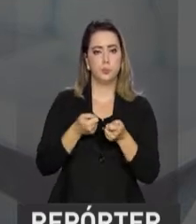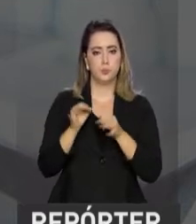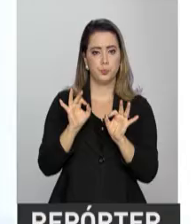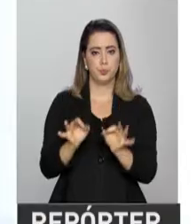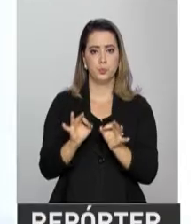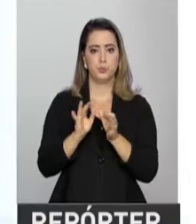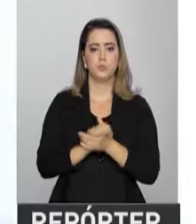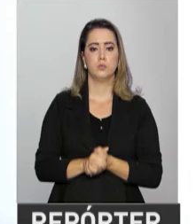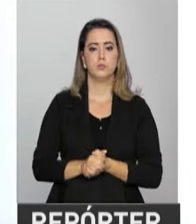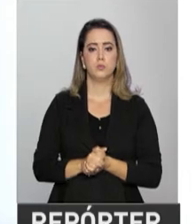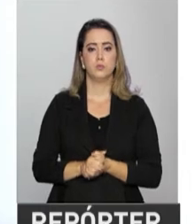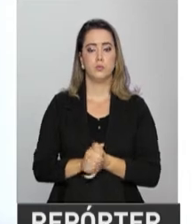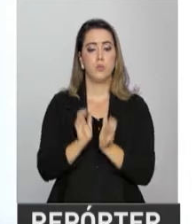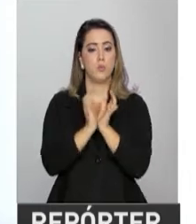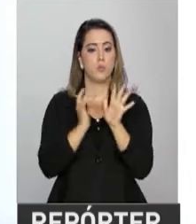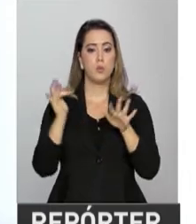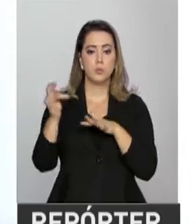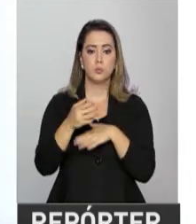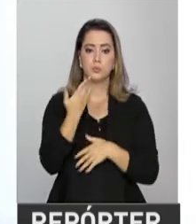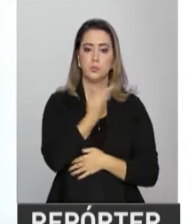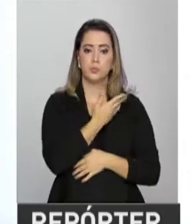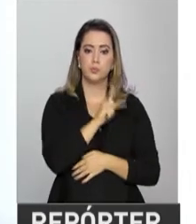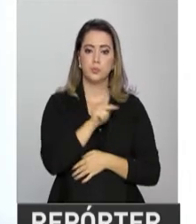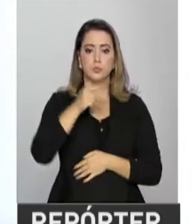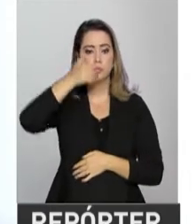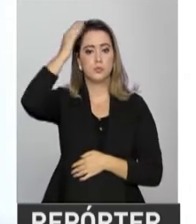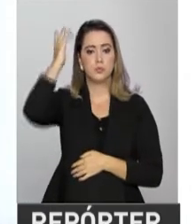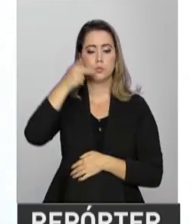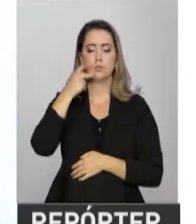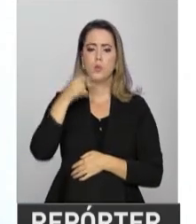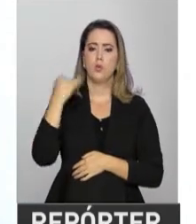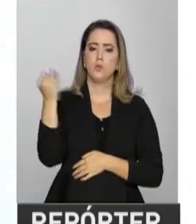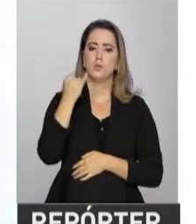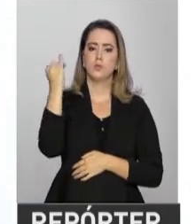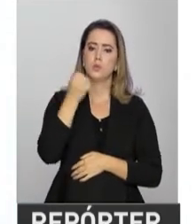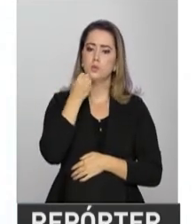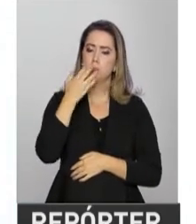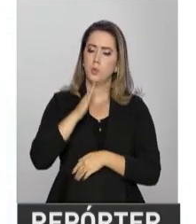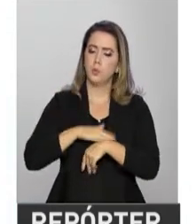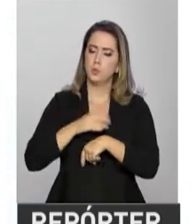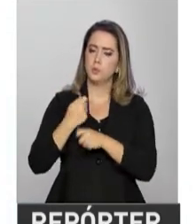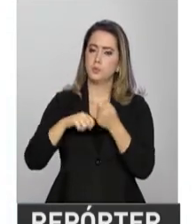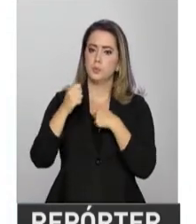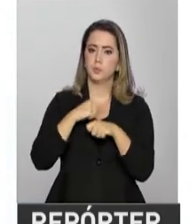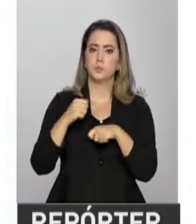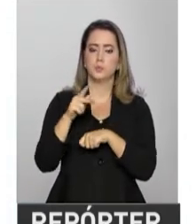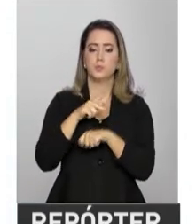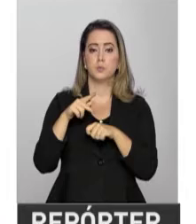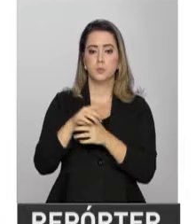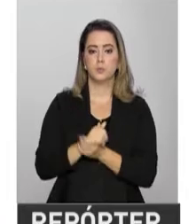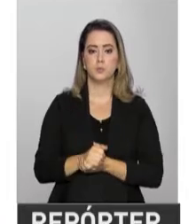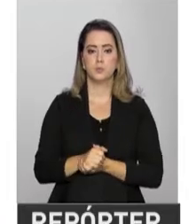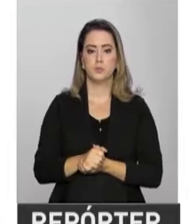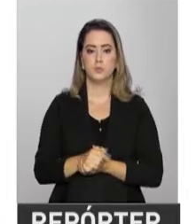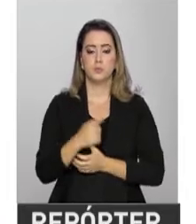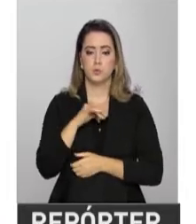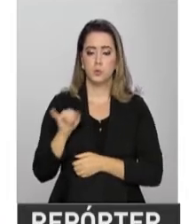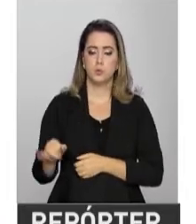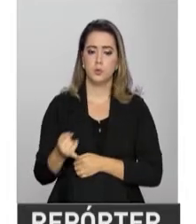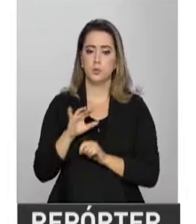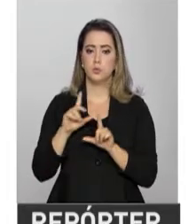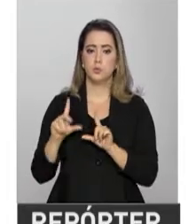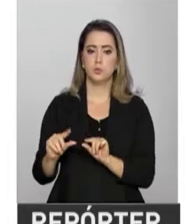controle nas redes sociais o presidente michel temer destacou o bom momento da economia do país com estes juros mais